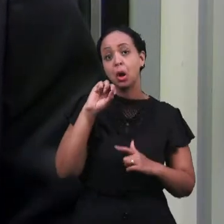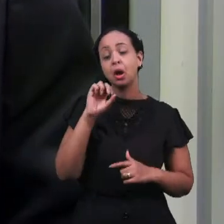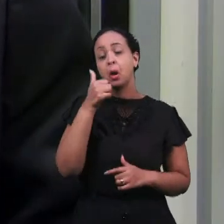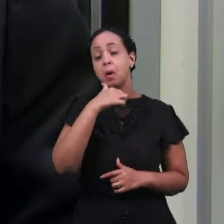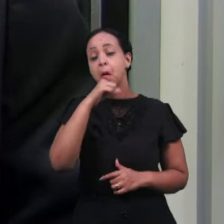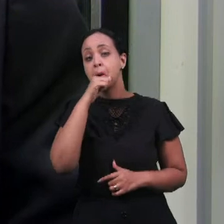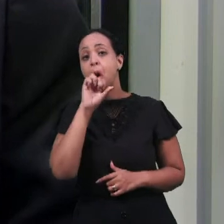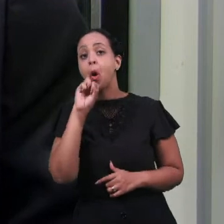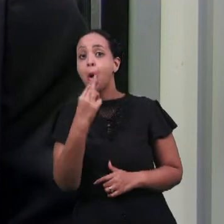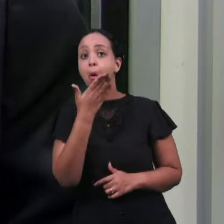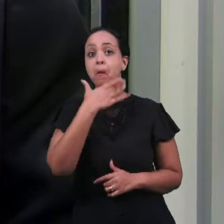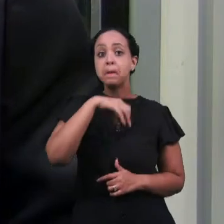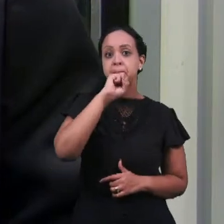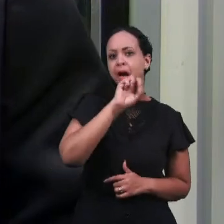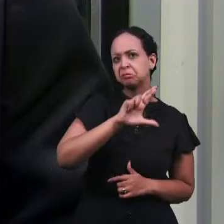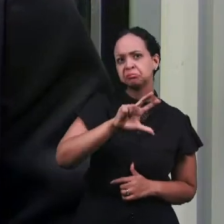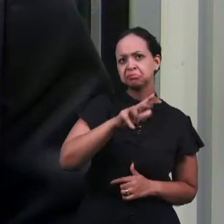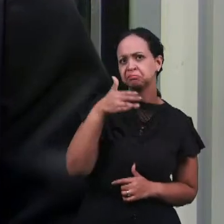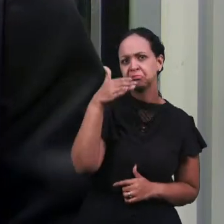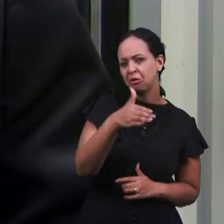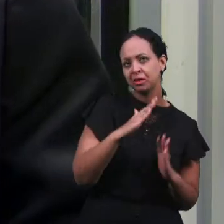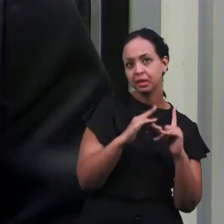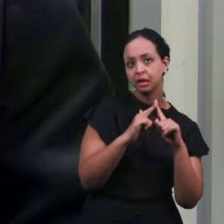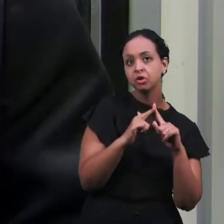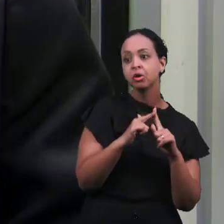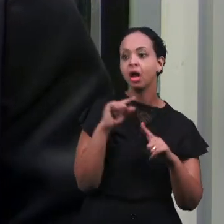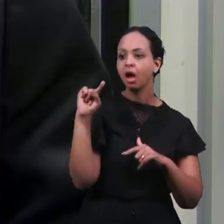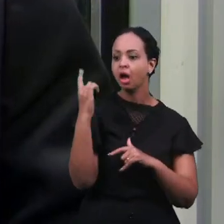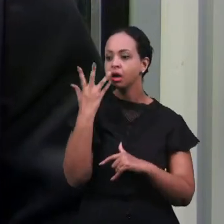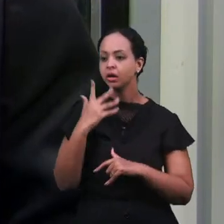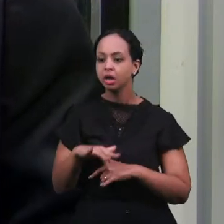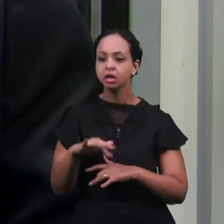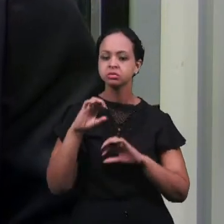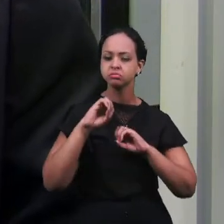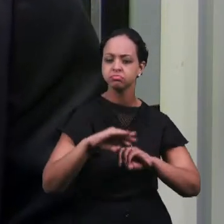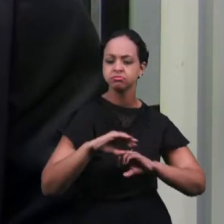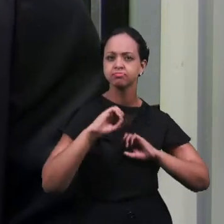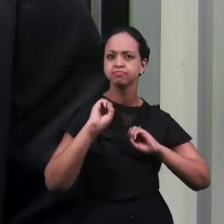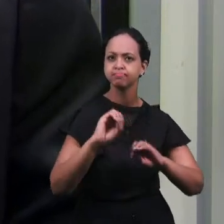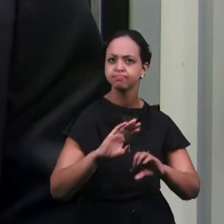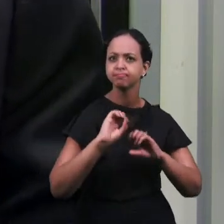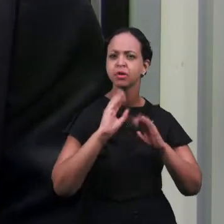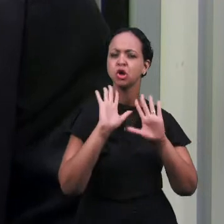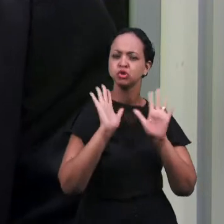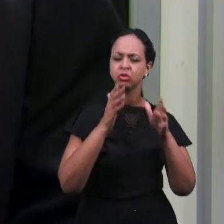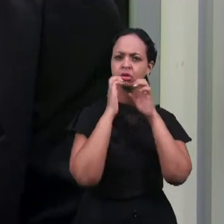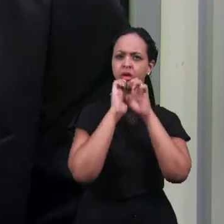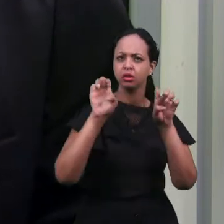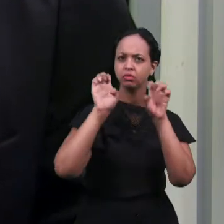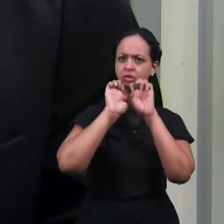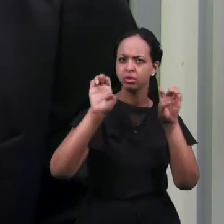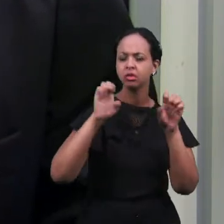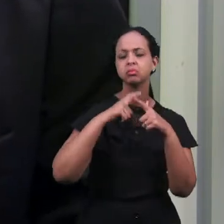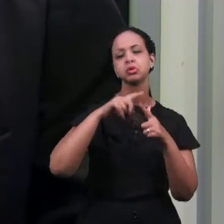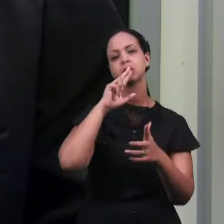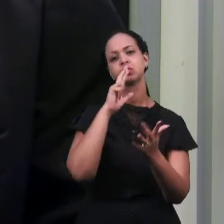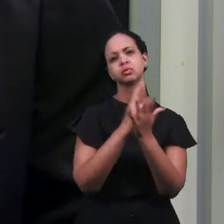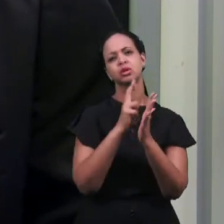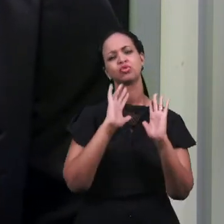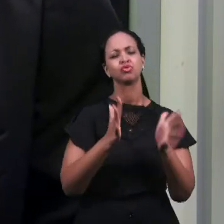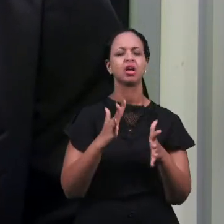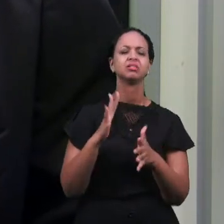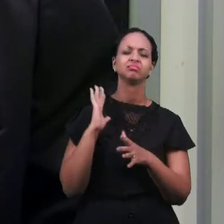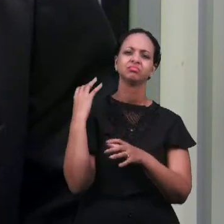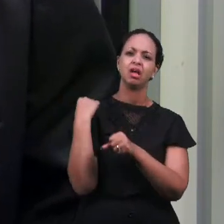delas e elas multiplicam aquilo, aquela bênção, aquela operação, paz. E esse resultado é um resultado que a obra já vem colhendo há